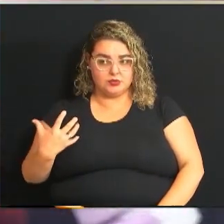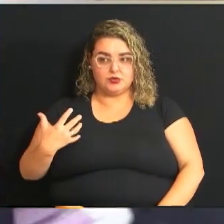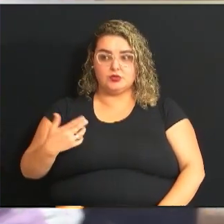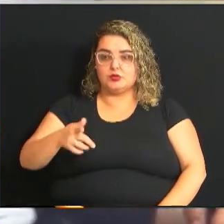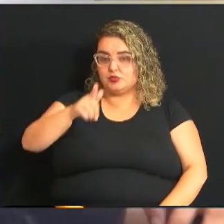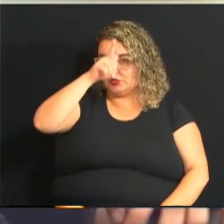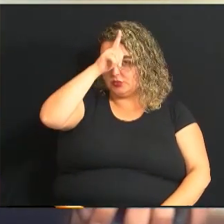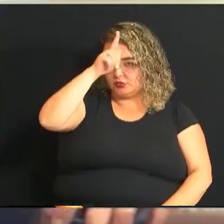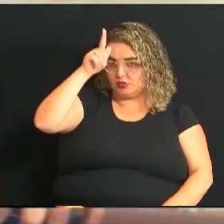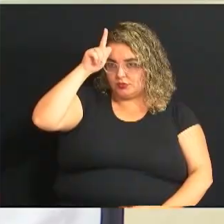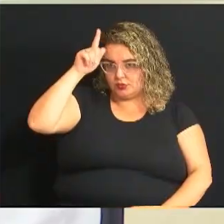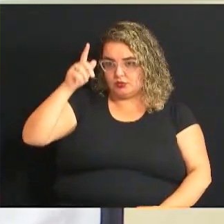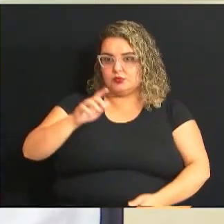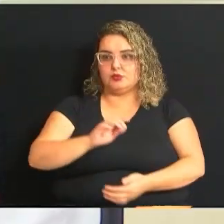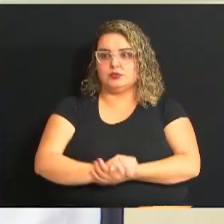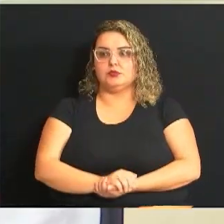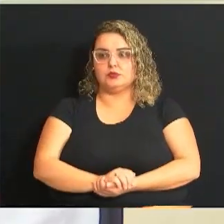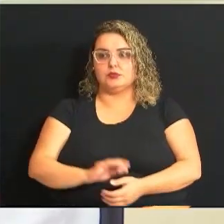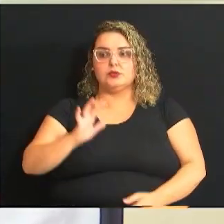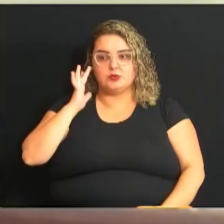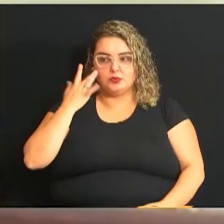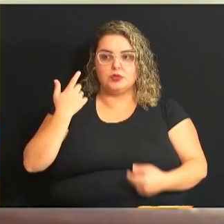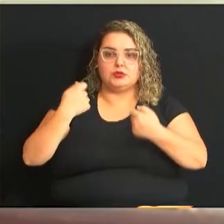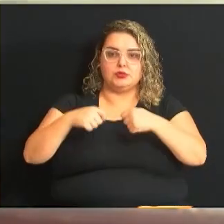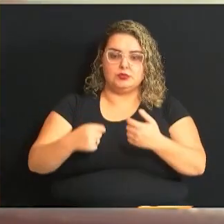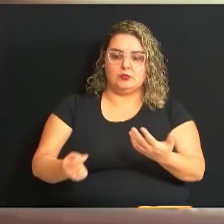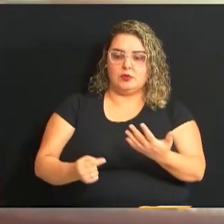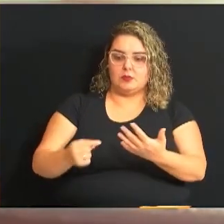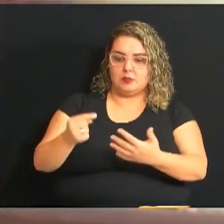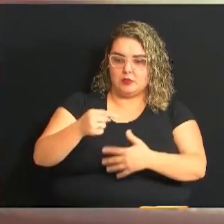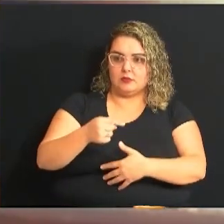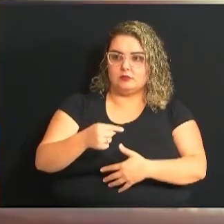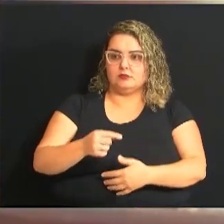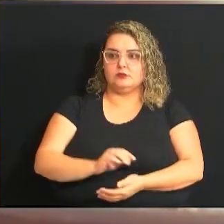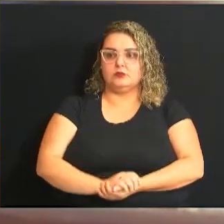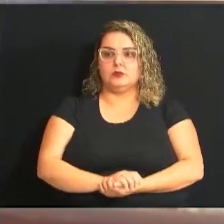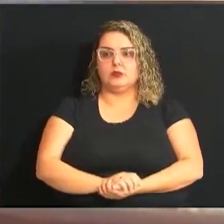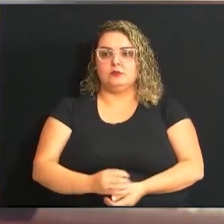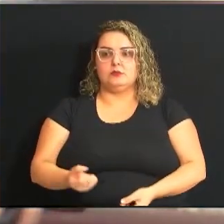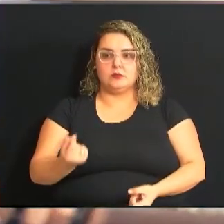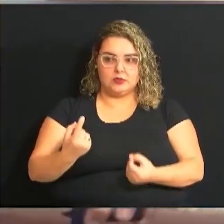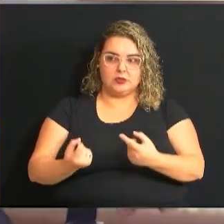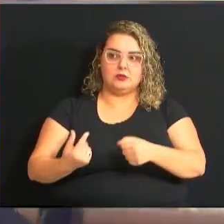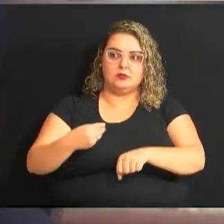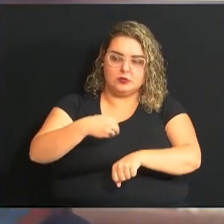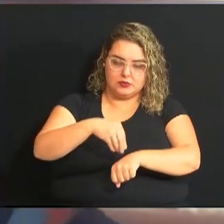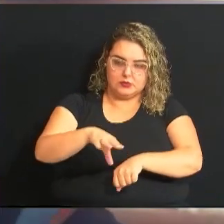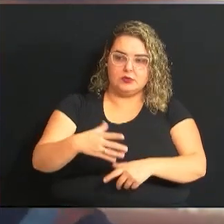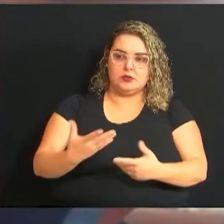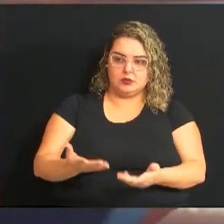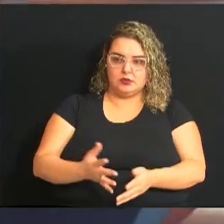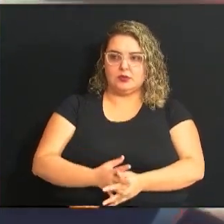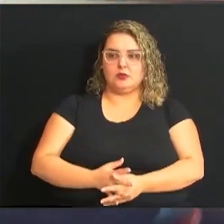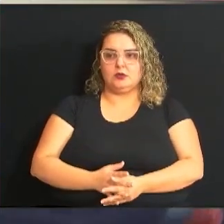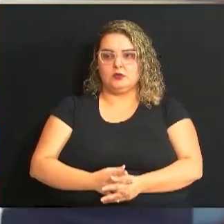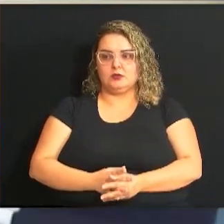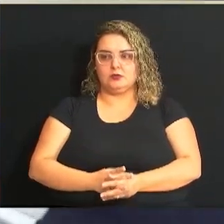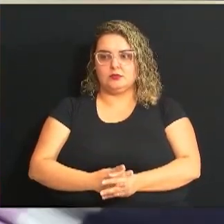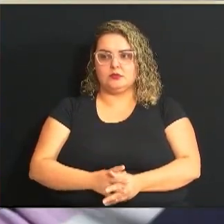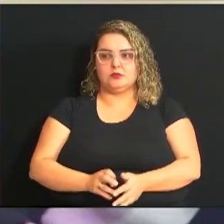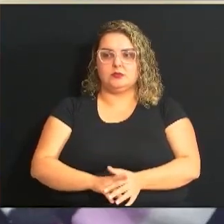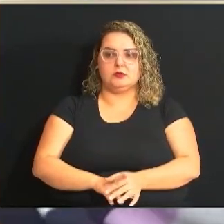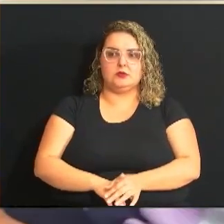a vereadora Guida Calisto e Gustavo Peta. Acho que a gente precisa apontar para alguns encaminhamentos, né?